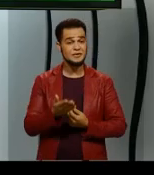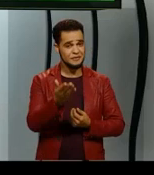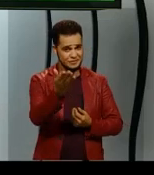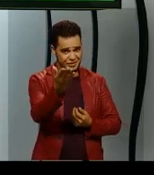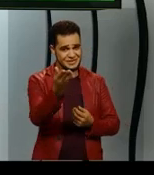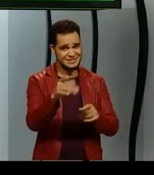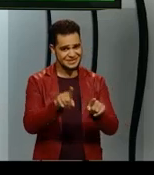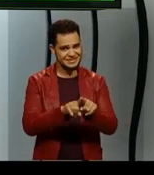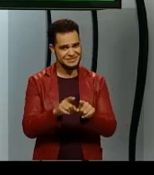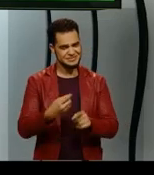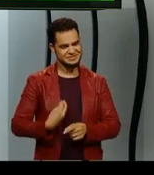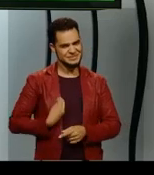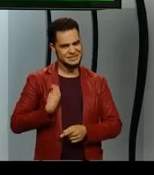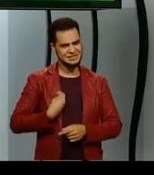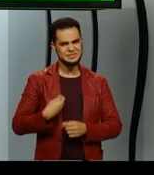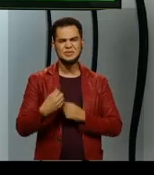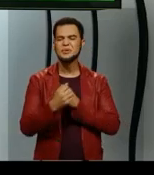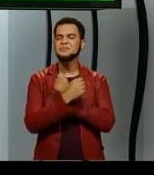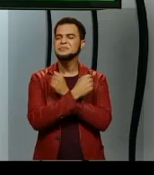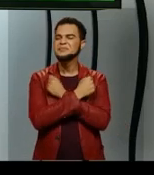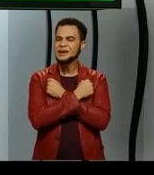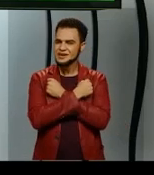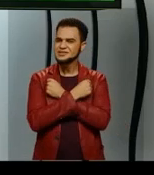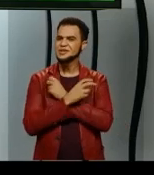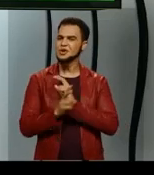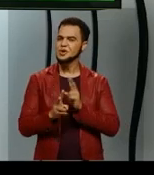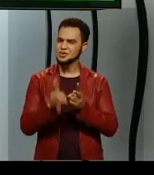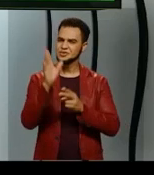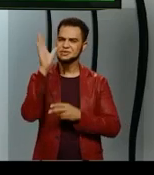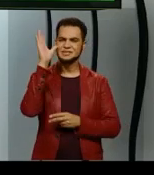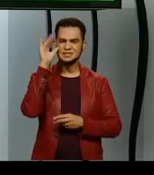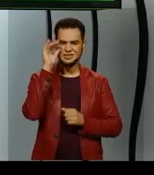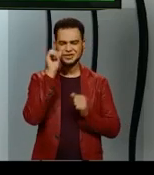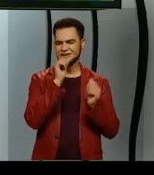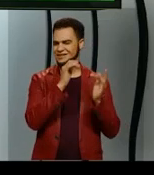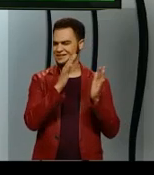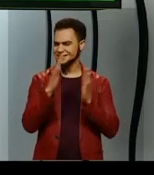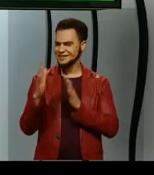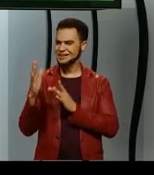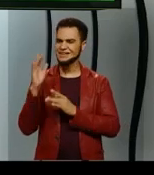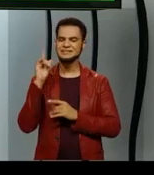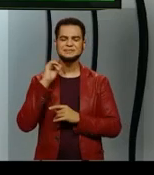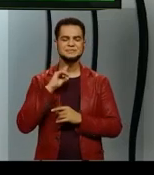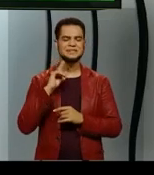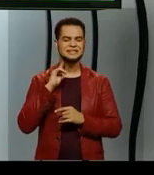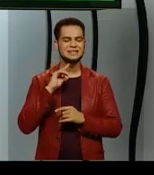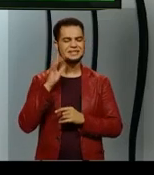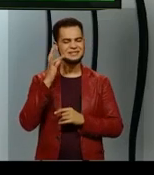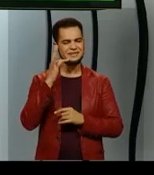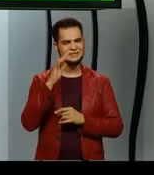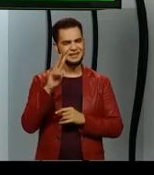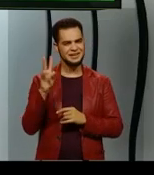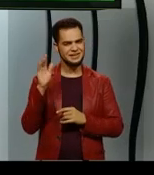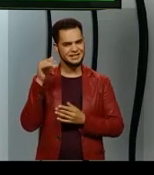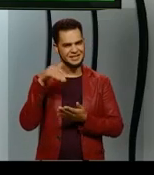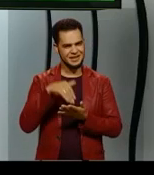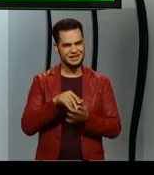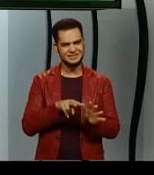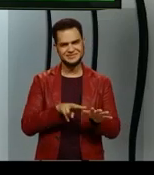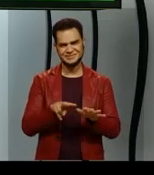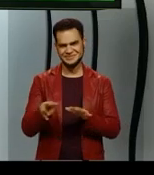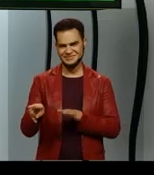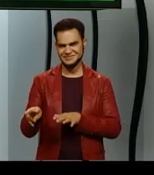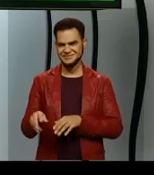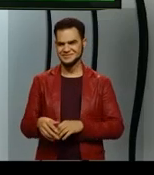participação. Um grande abraço, continue assistindo a nossa programação. Até semana que vem.